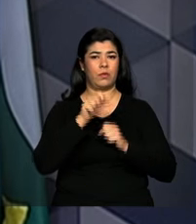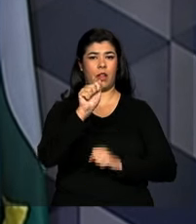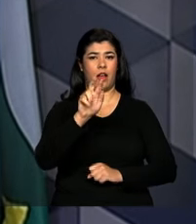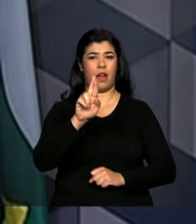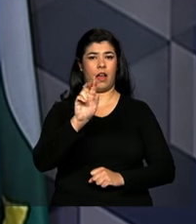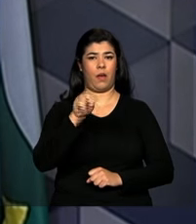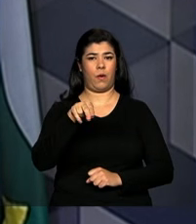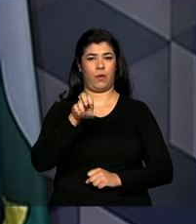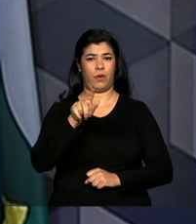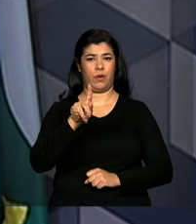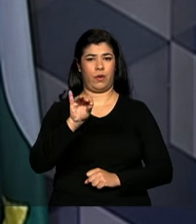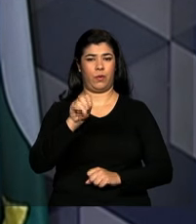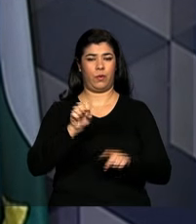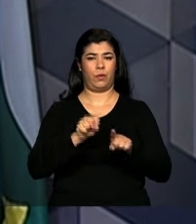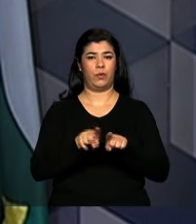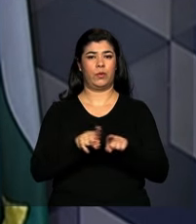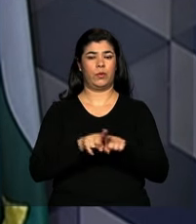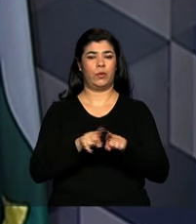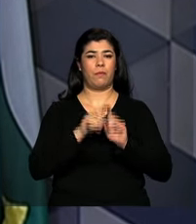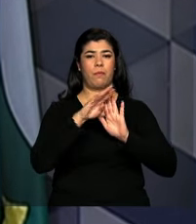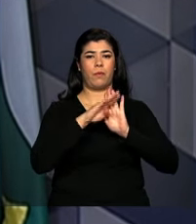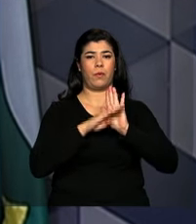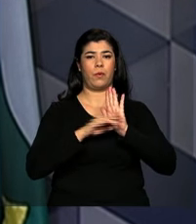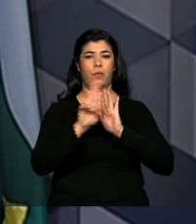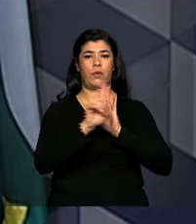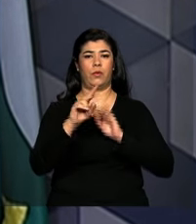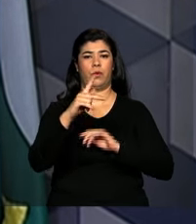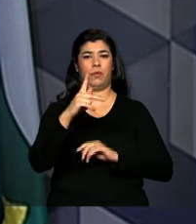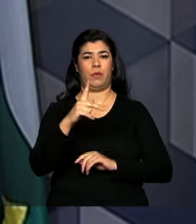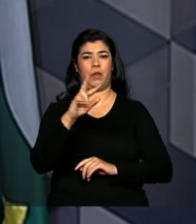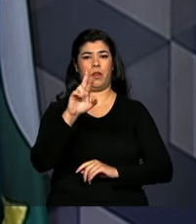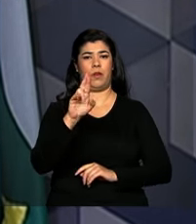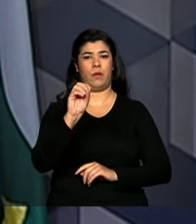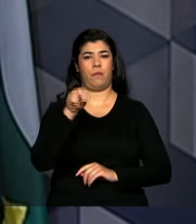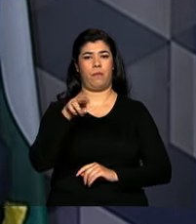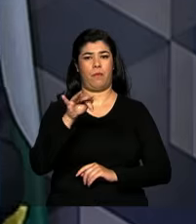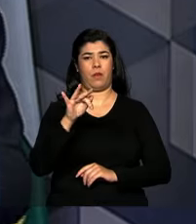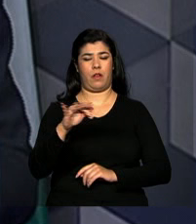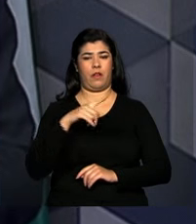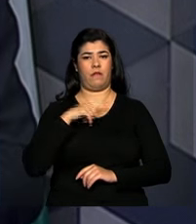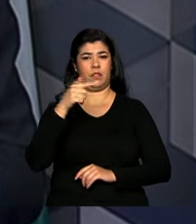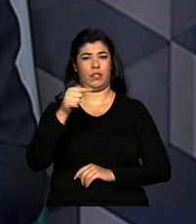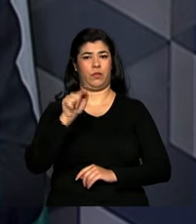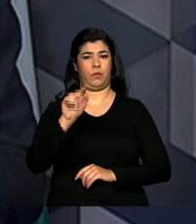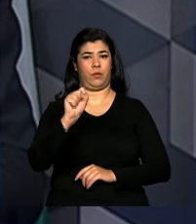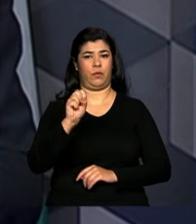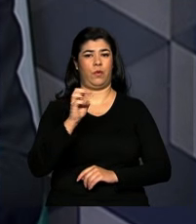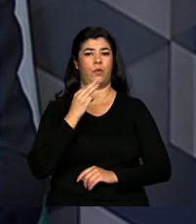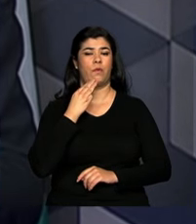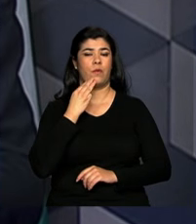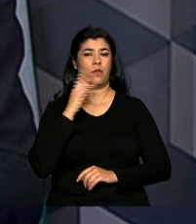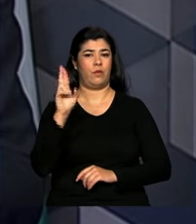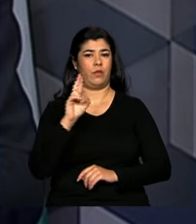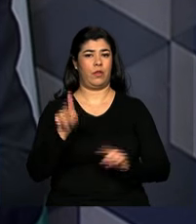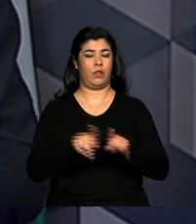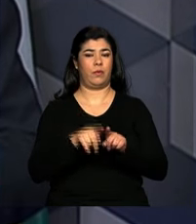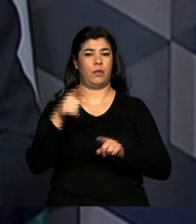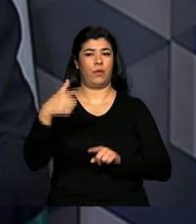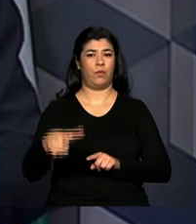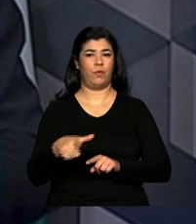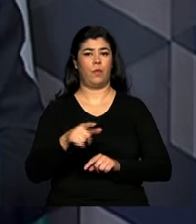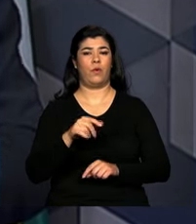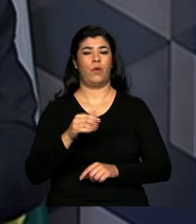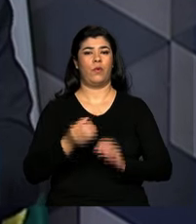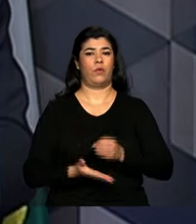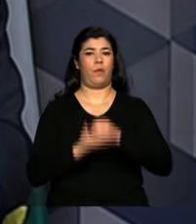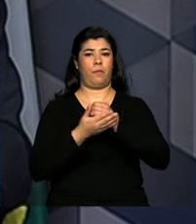programas, o Pronaf Mais Alimentos, 7,8 bilhões, o Moder Frota, PSI, 4